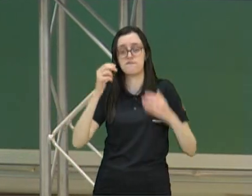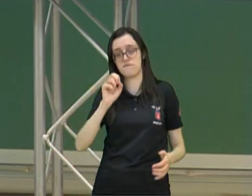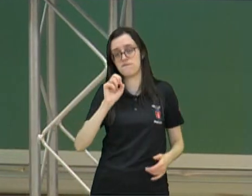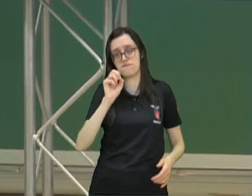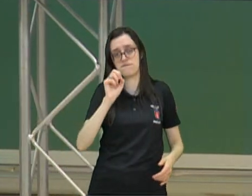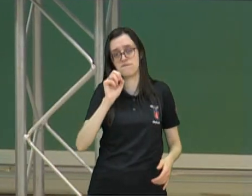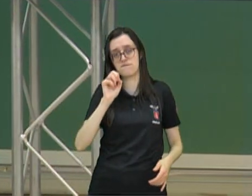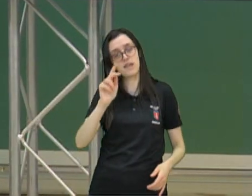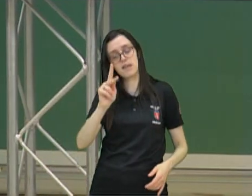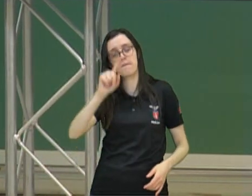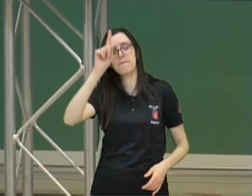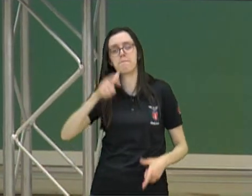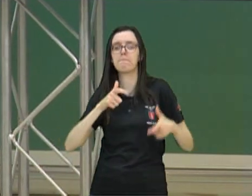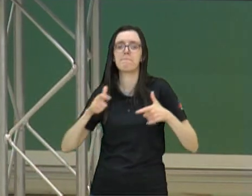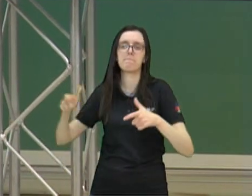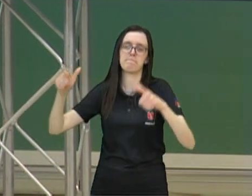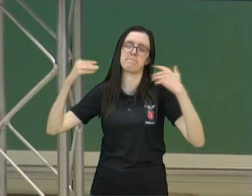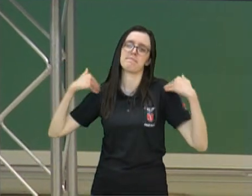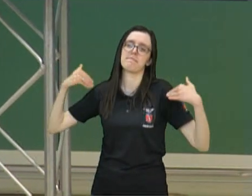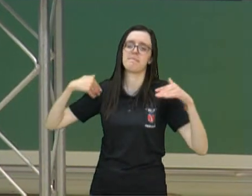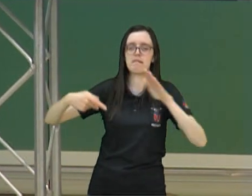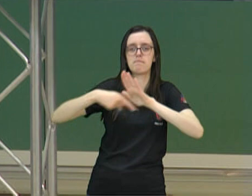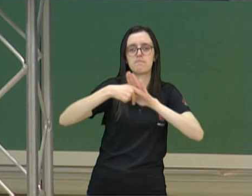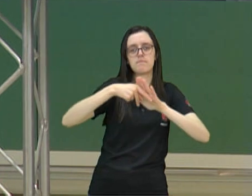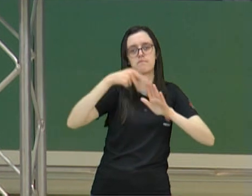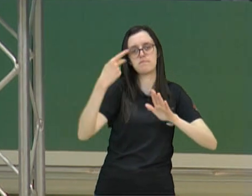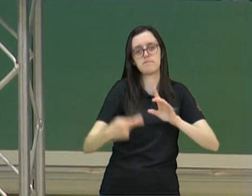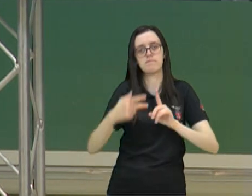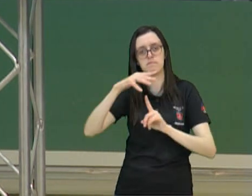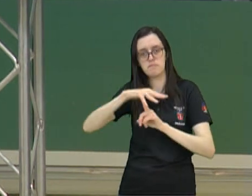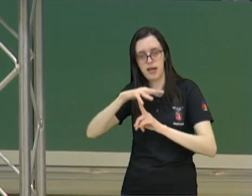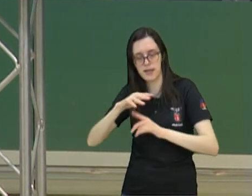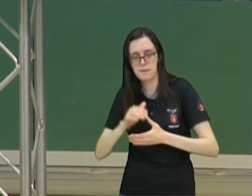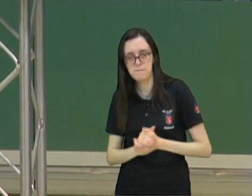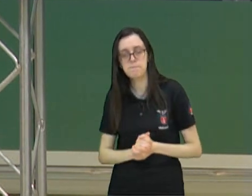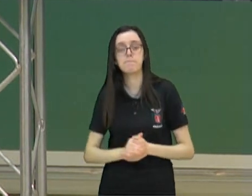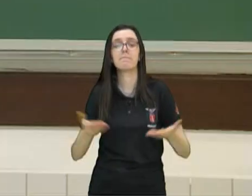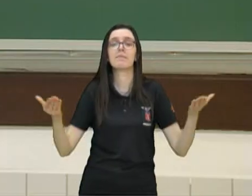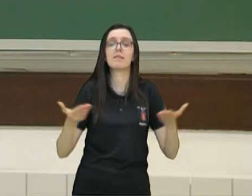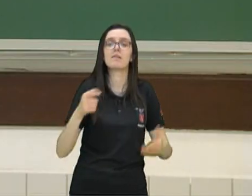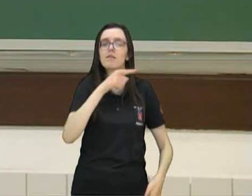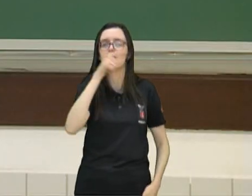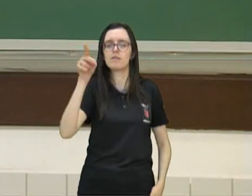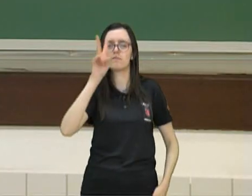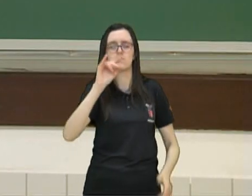são alguns dos pontos turísticos do nosso Paraná. E agora, vocês vão